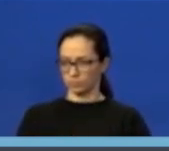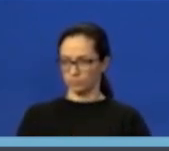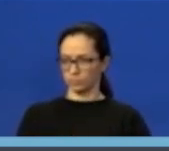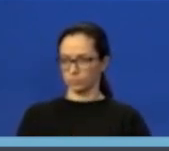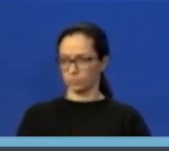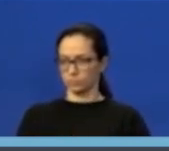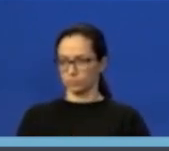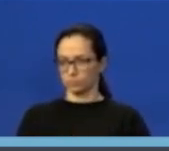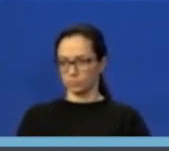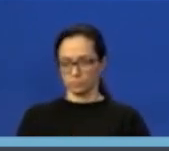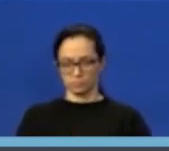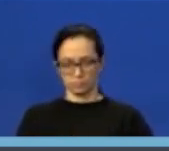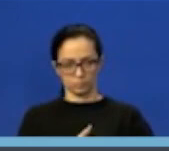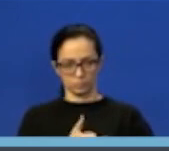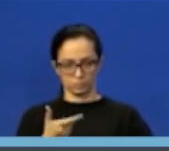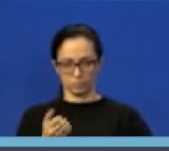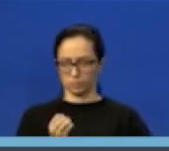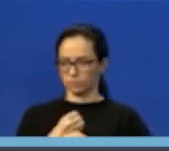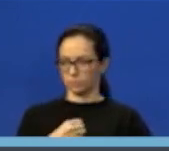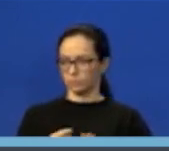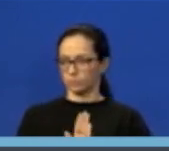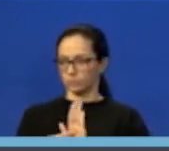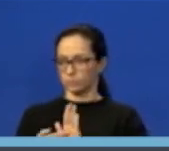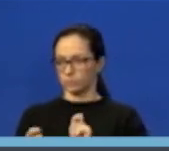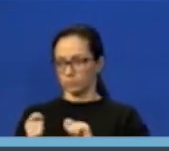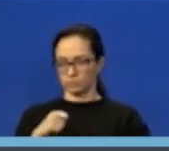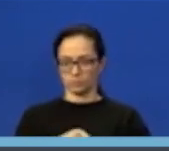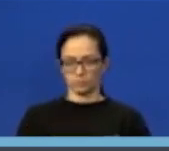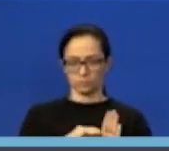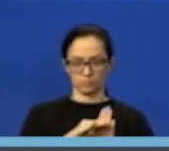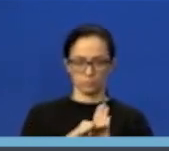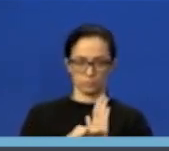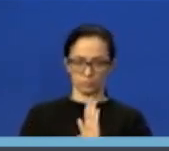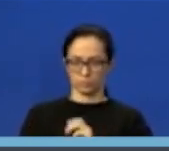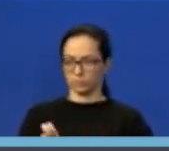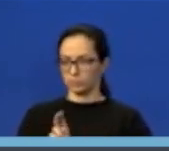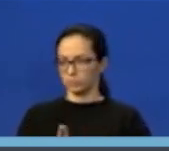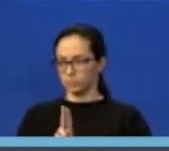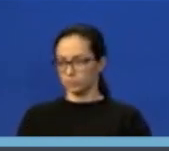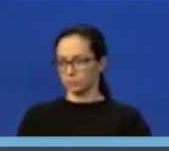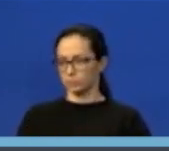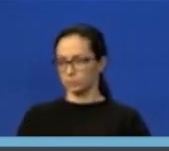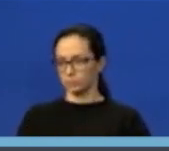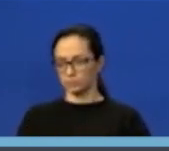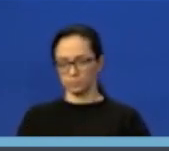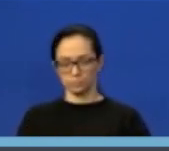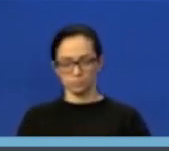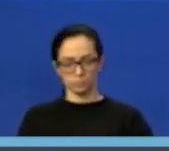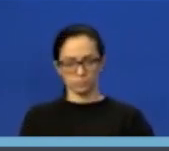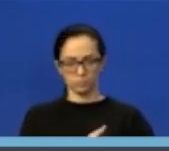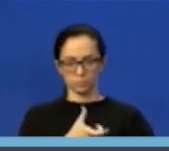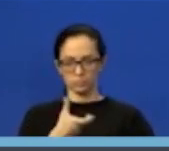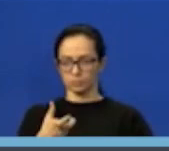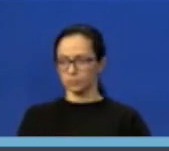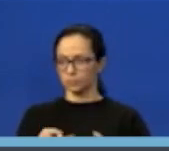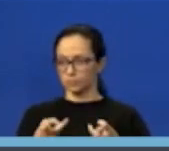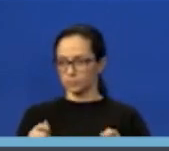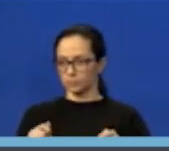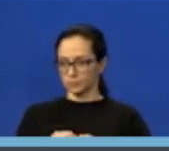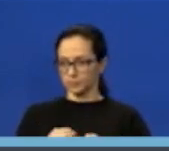exame, na verdade, coletado, né, na coluna, através de uma punção lombar. E esse líquido, então, ele é retirado, que é esse